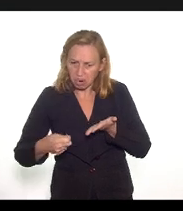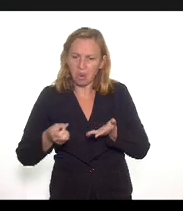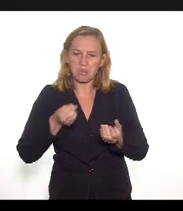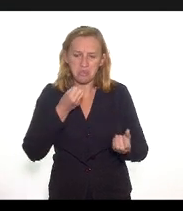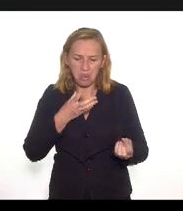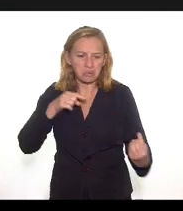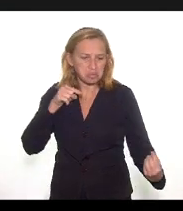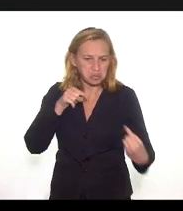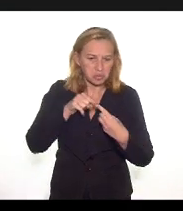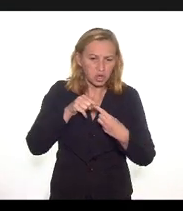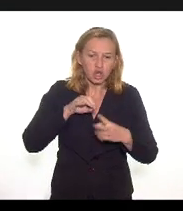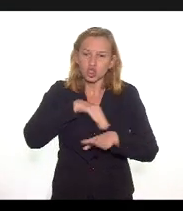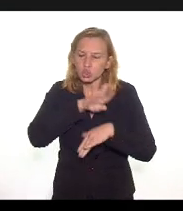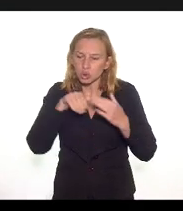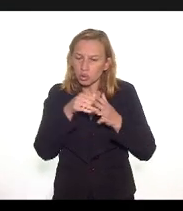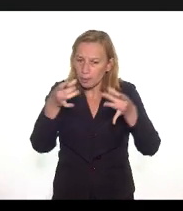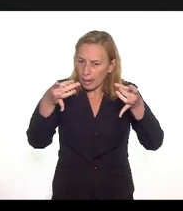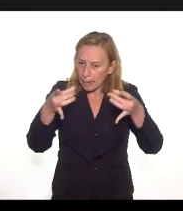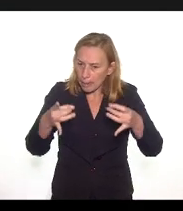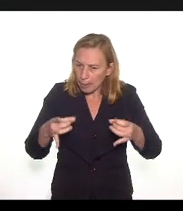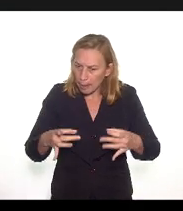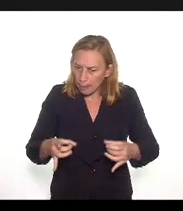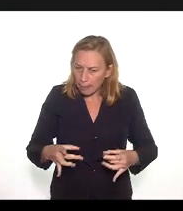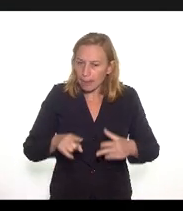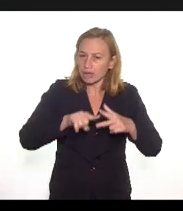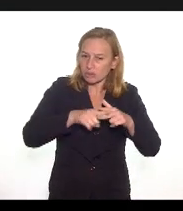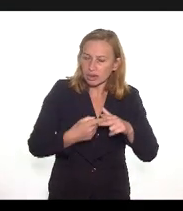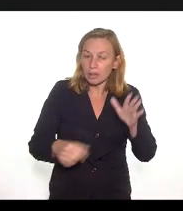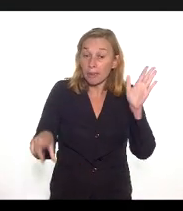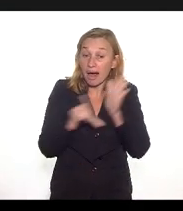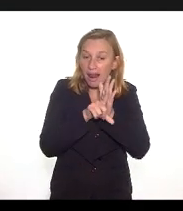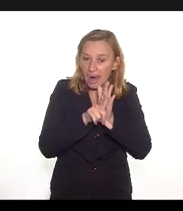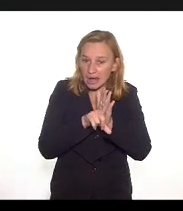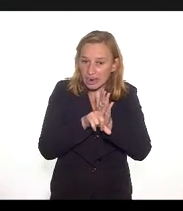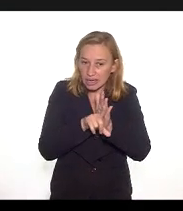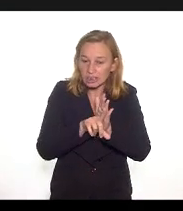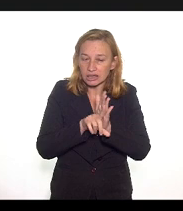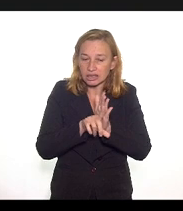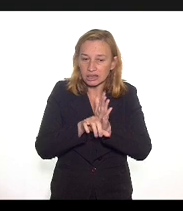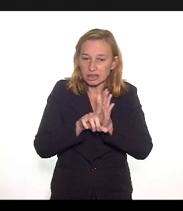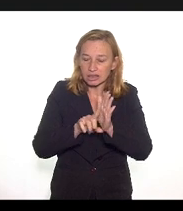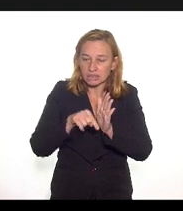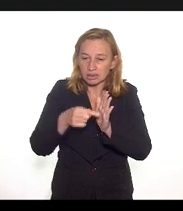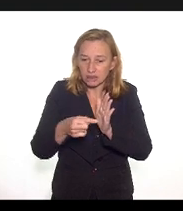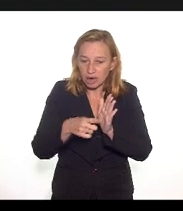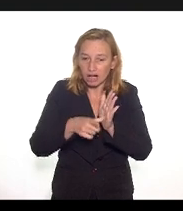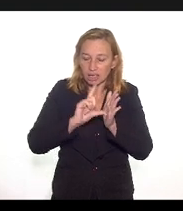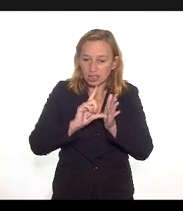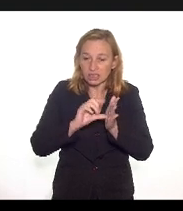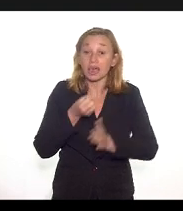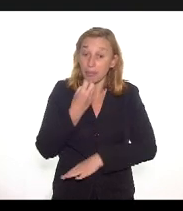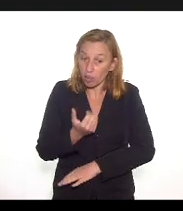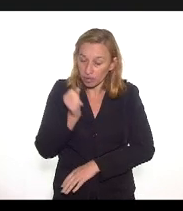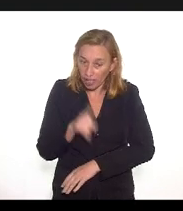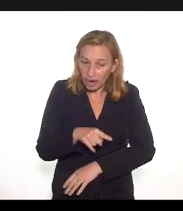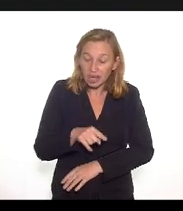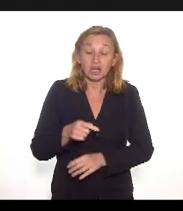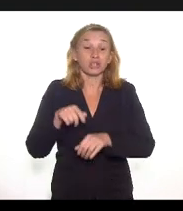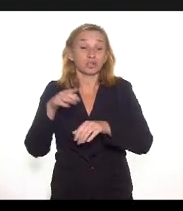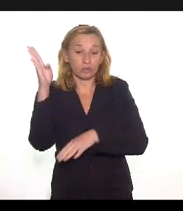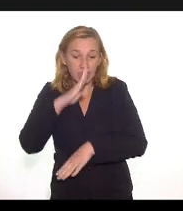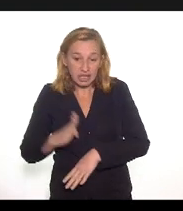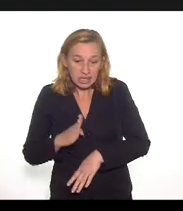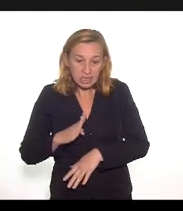objetivo e deixa todos os detalhes de regulamentação para a lei posterior o que é muito bom, né? Porque no Brasil,